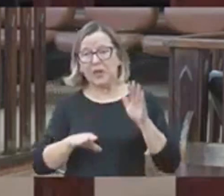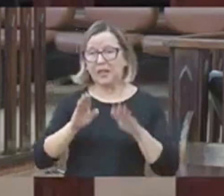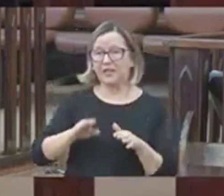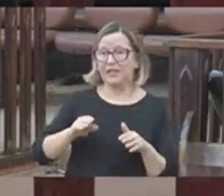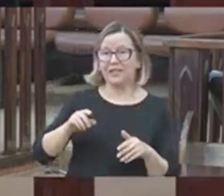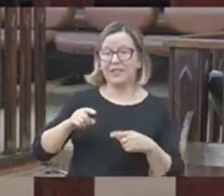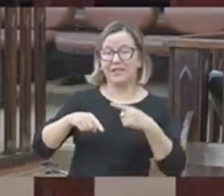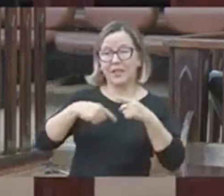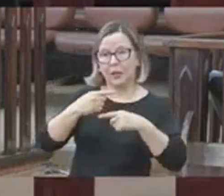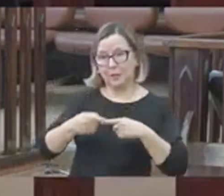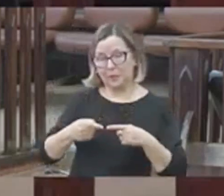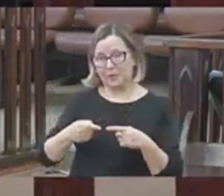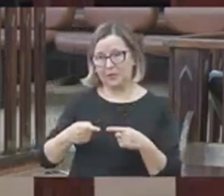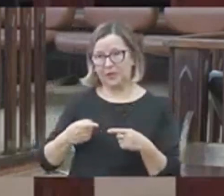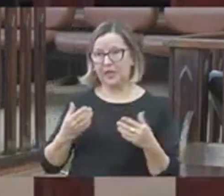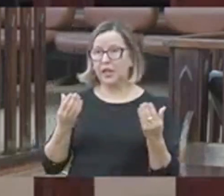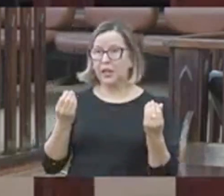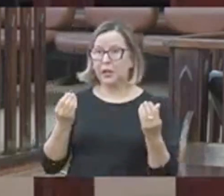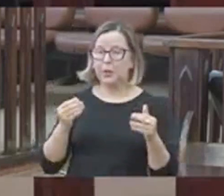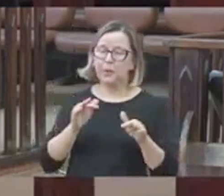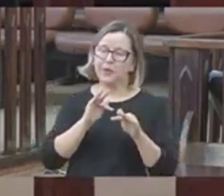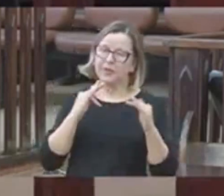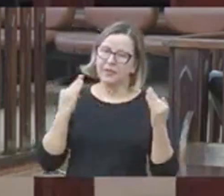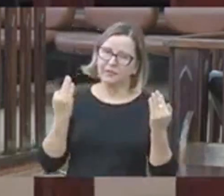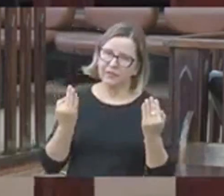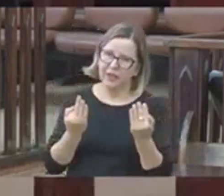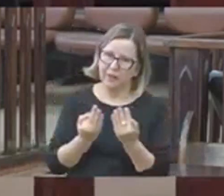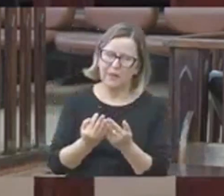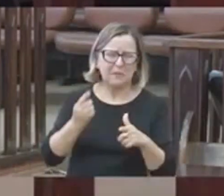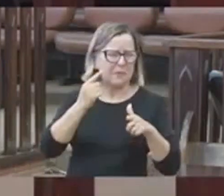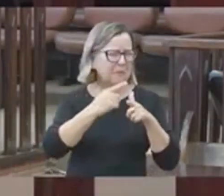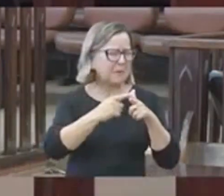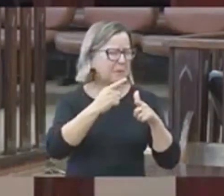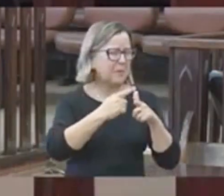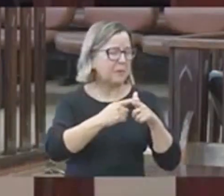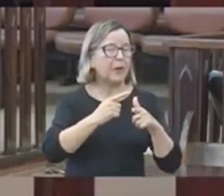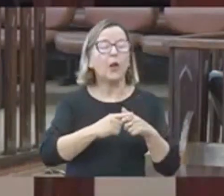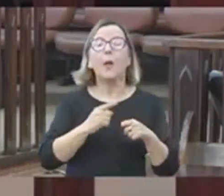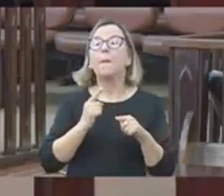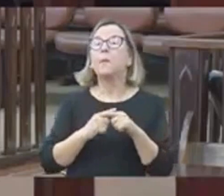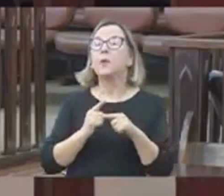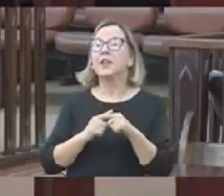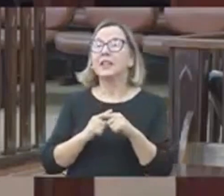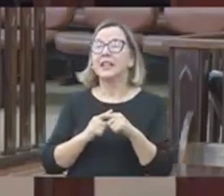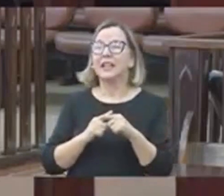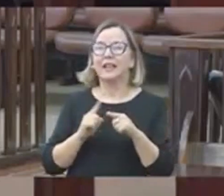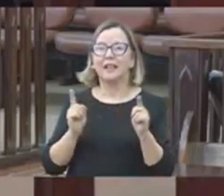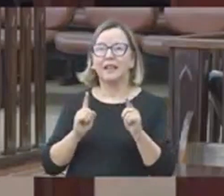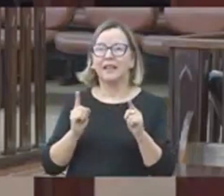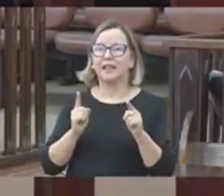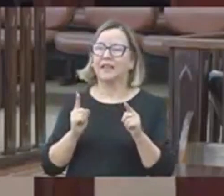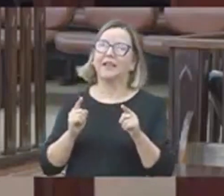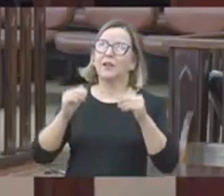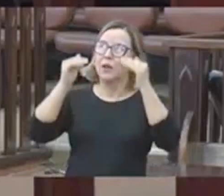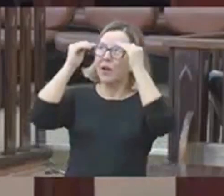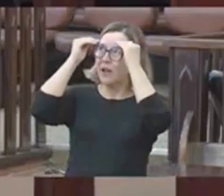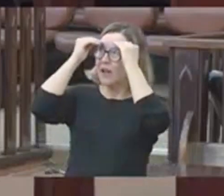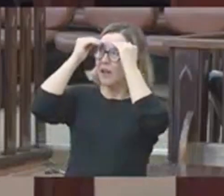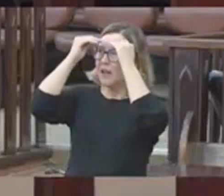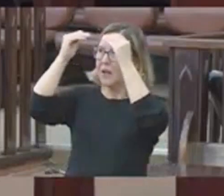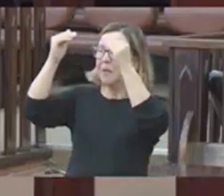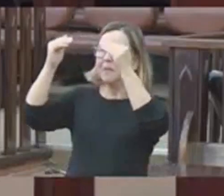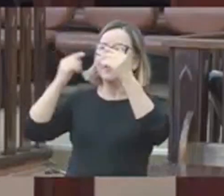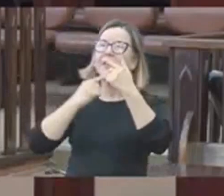desestruturadas, porque estão vivendo continuamente fora da vontade de Deus. As guerras,